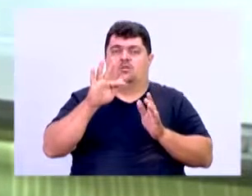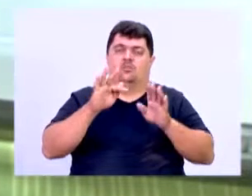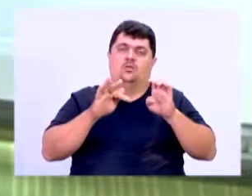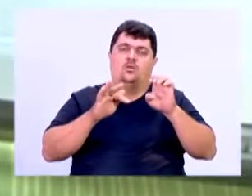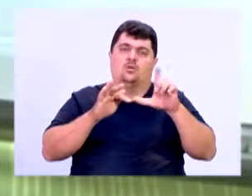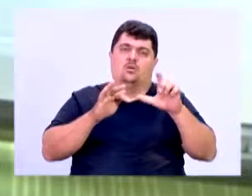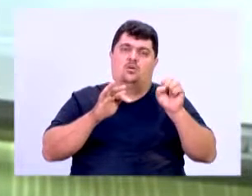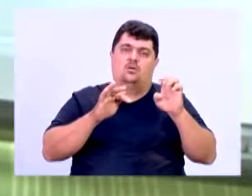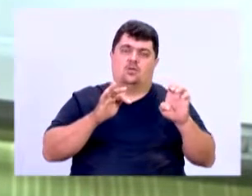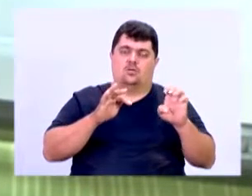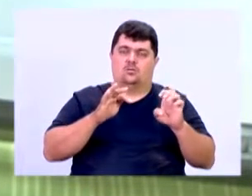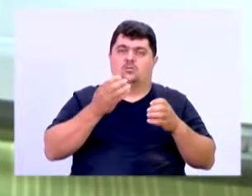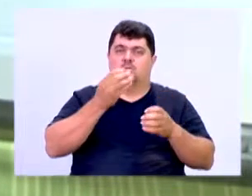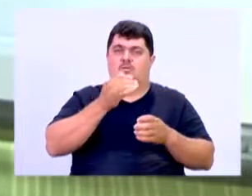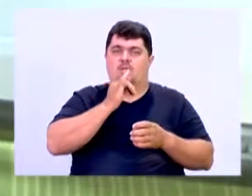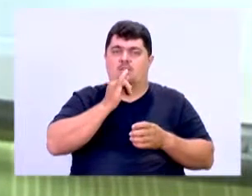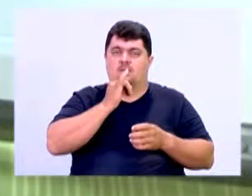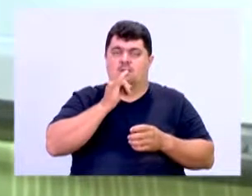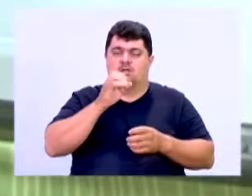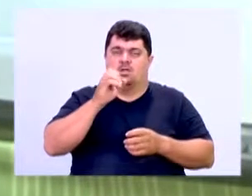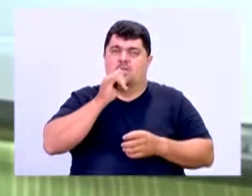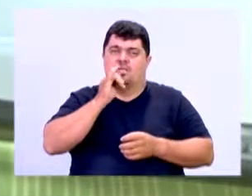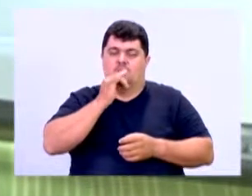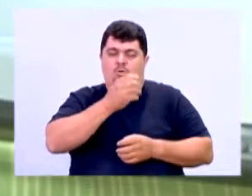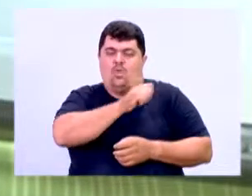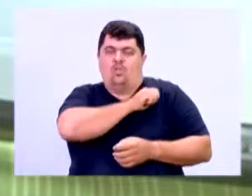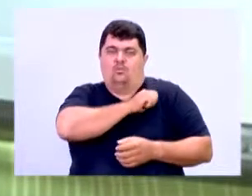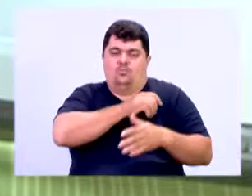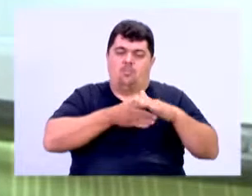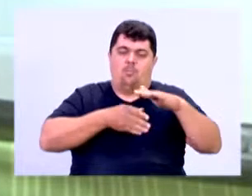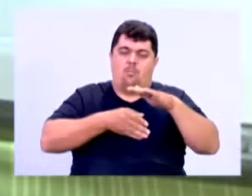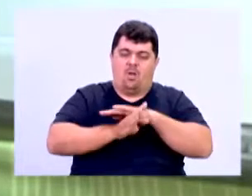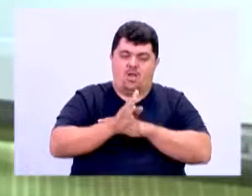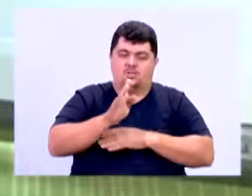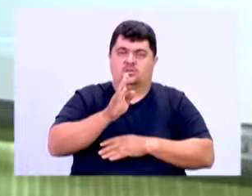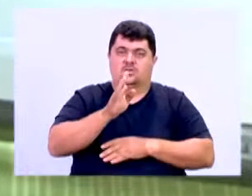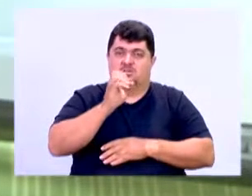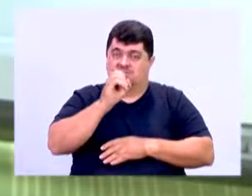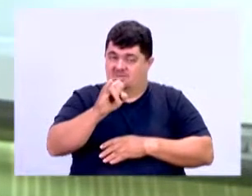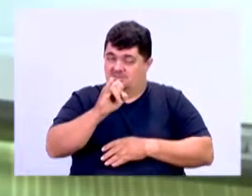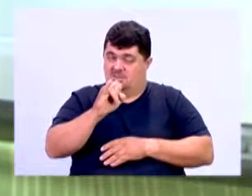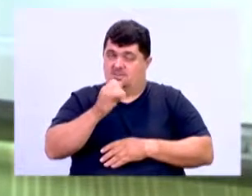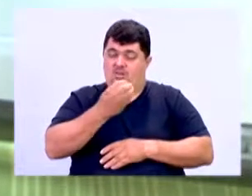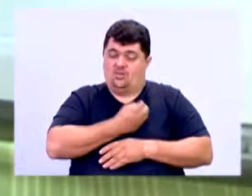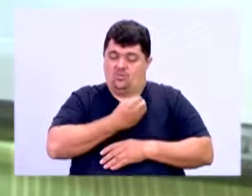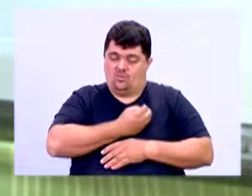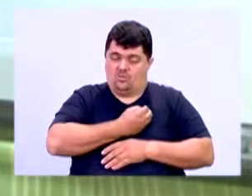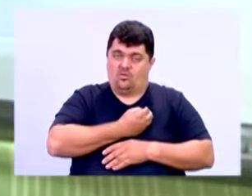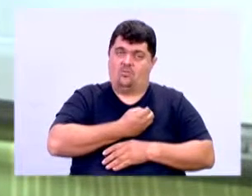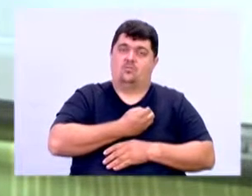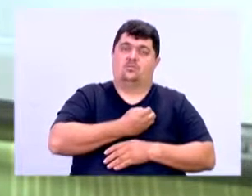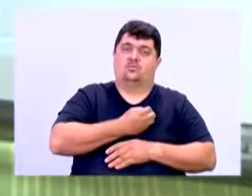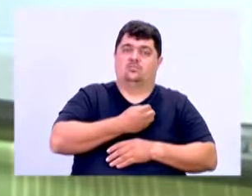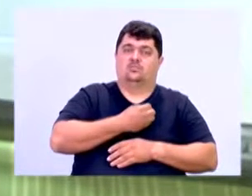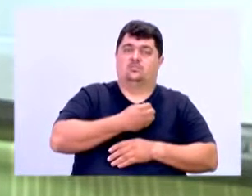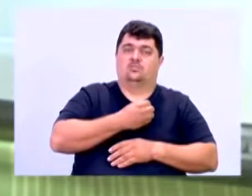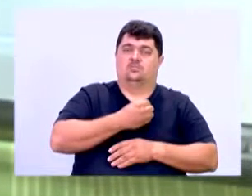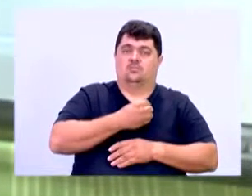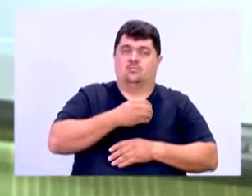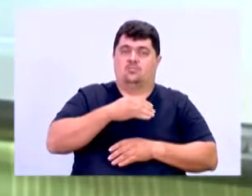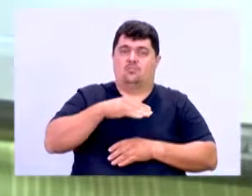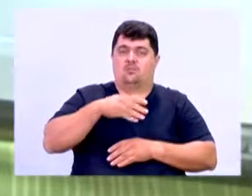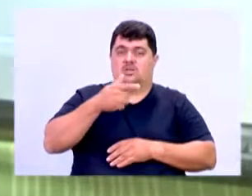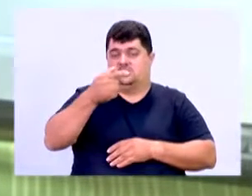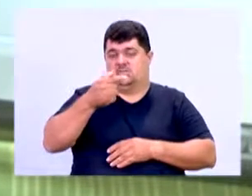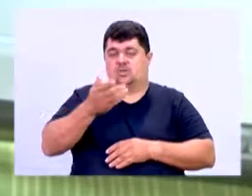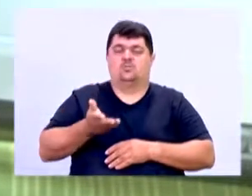Quando eu digo que para um aluno ser aprovado, o aluno ele vai ser aprovado se a nota dele for maior ou igual